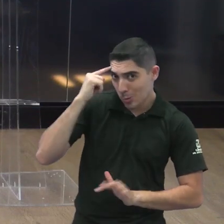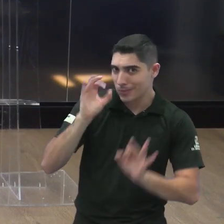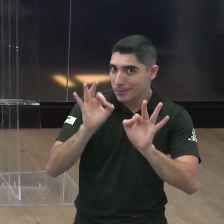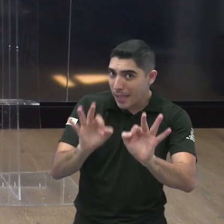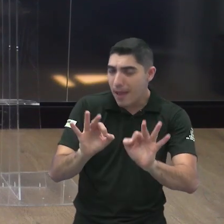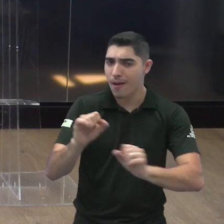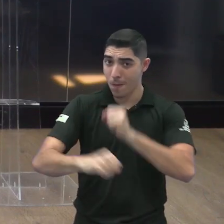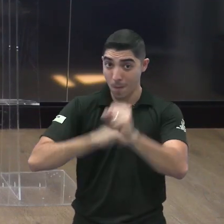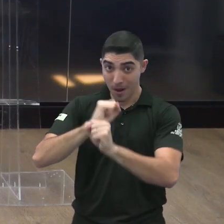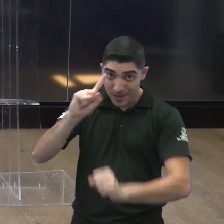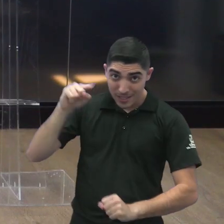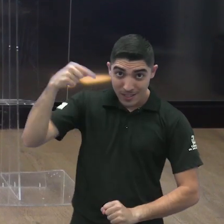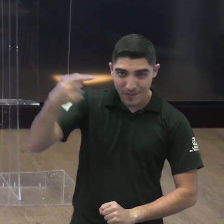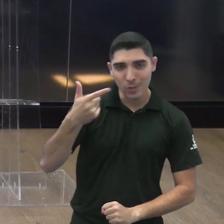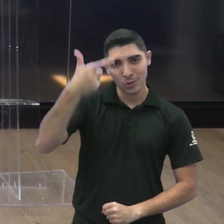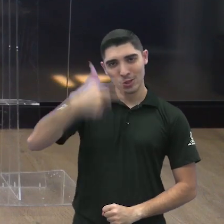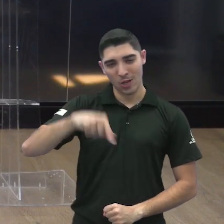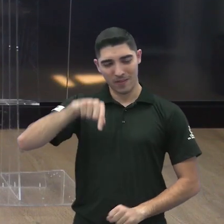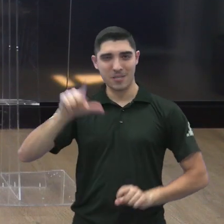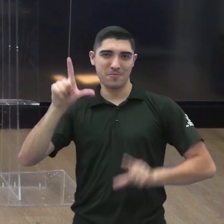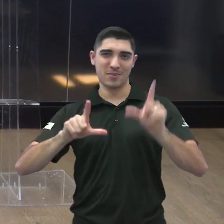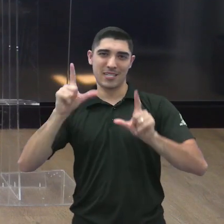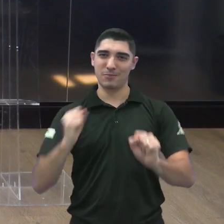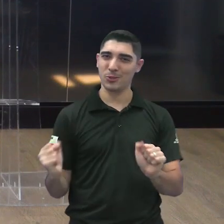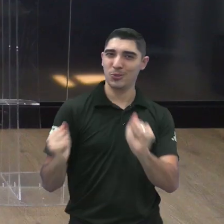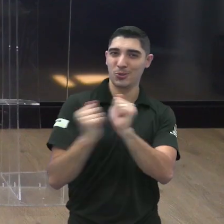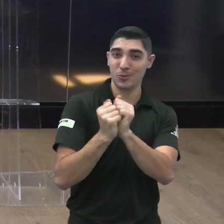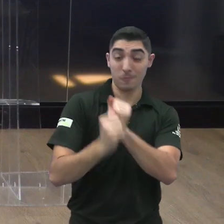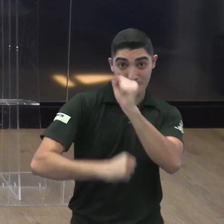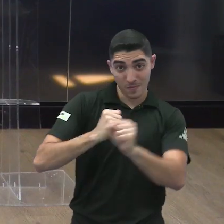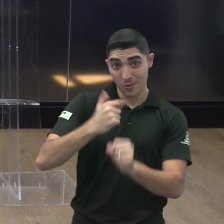vocês, aproveitem com juízo e, claro, ano que vem